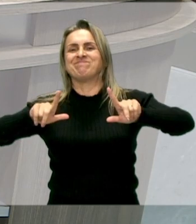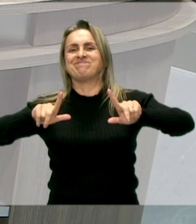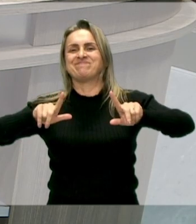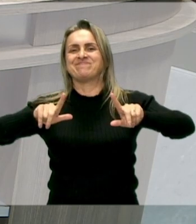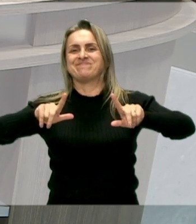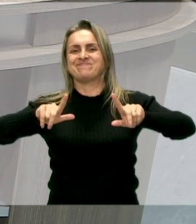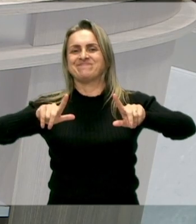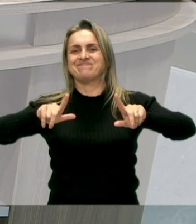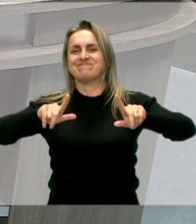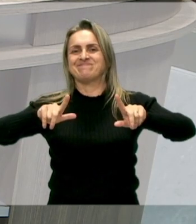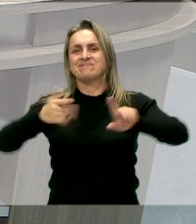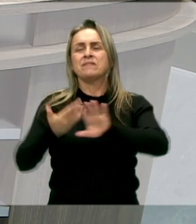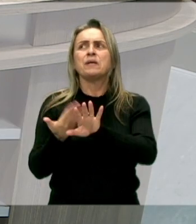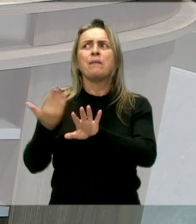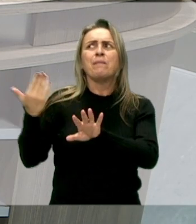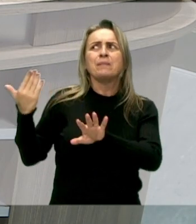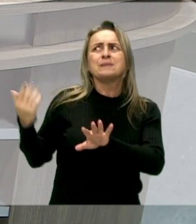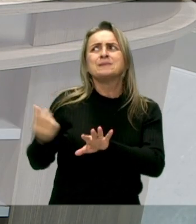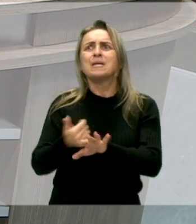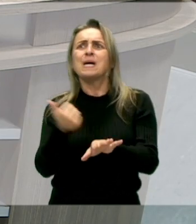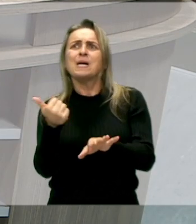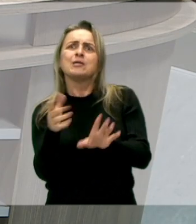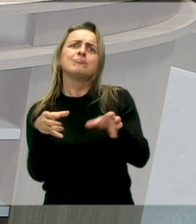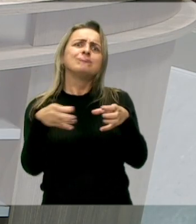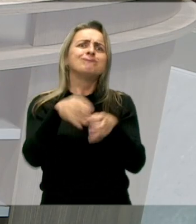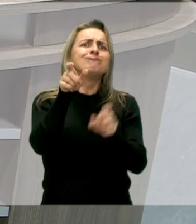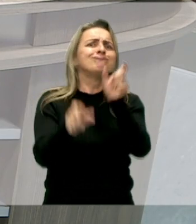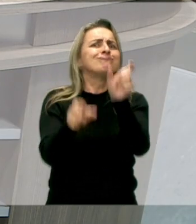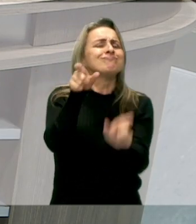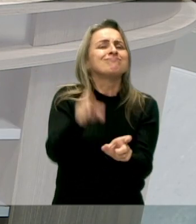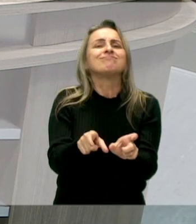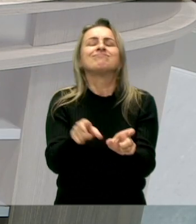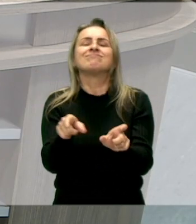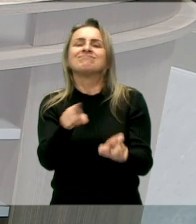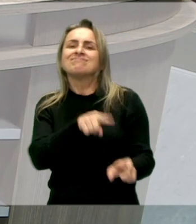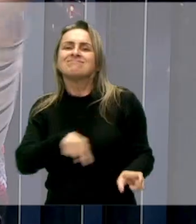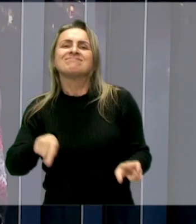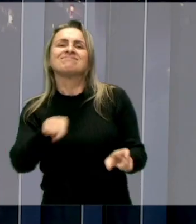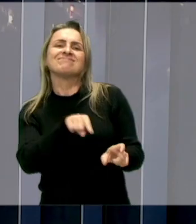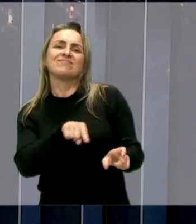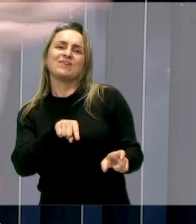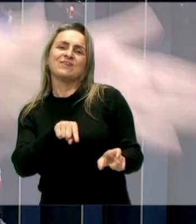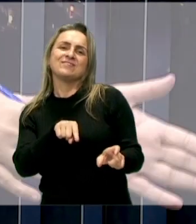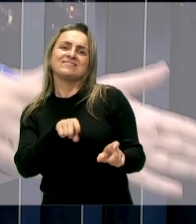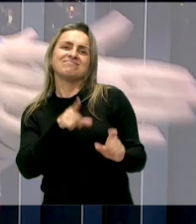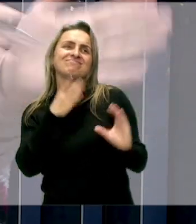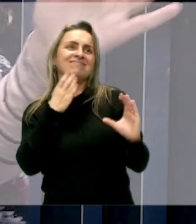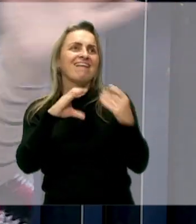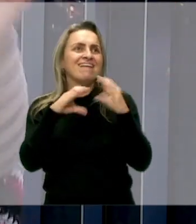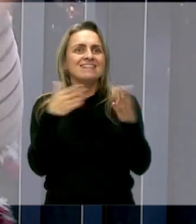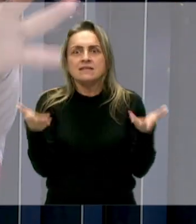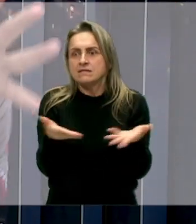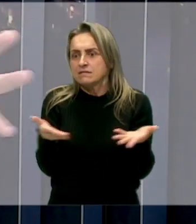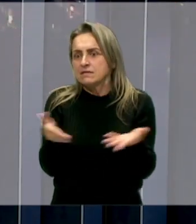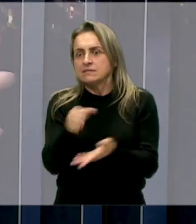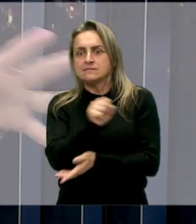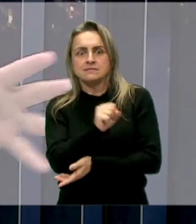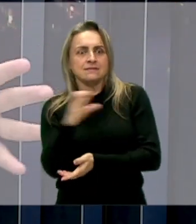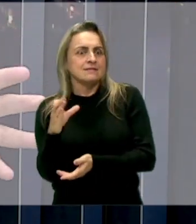pessoas ali, a gente cantando. Sim. Né? Ele disse assim, achei o máximo quando me convidaram para vir aqui em Santa Catarina